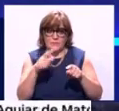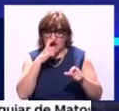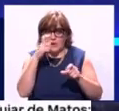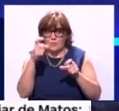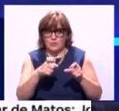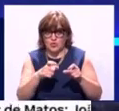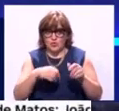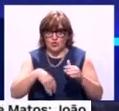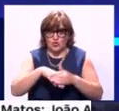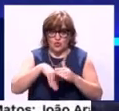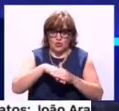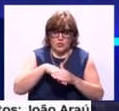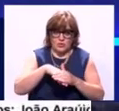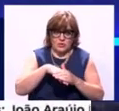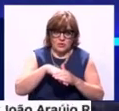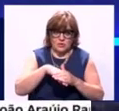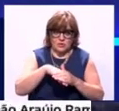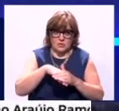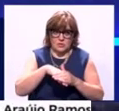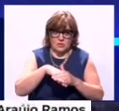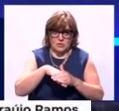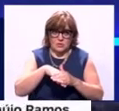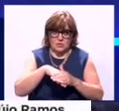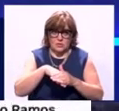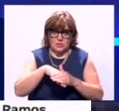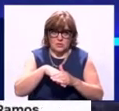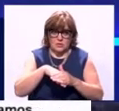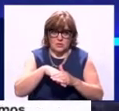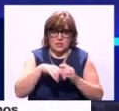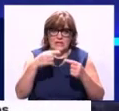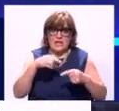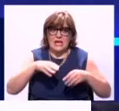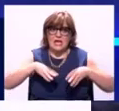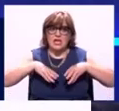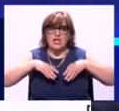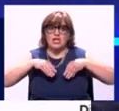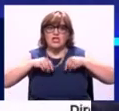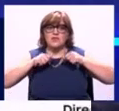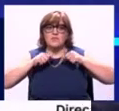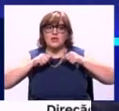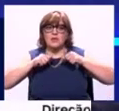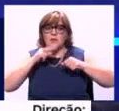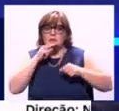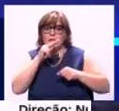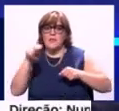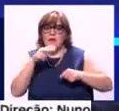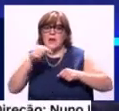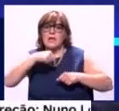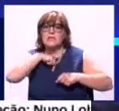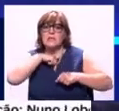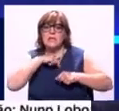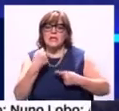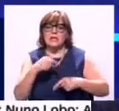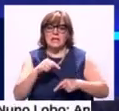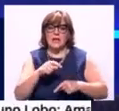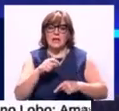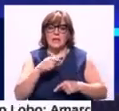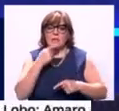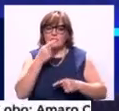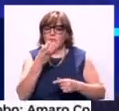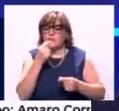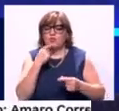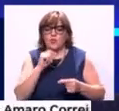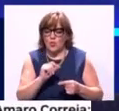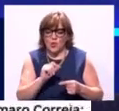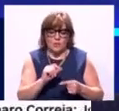daquelas pessoas, daqueles jogadores que tenham o espírito do dragão. Posso referir muitos nomes,